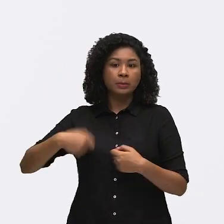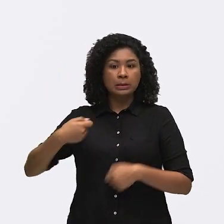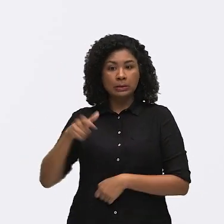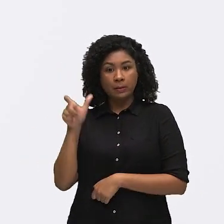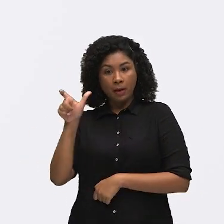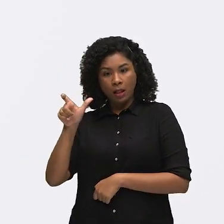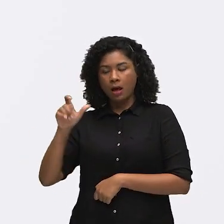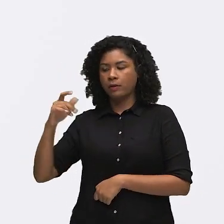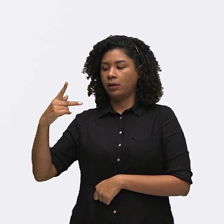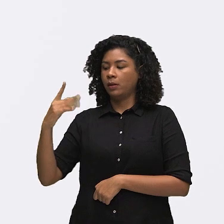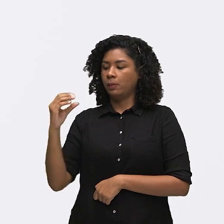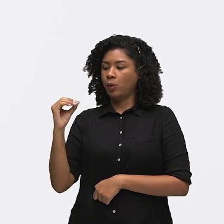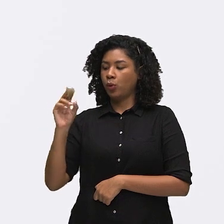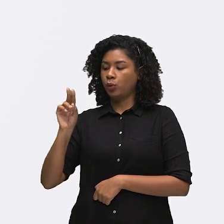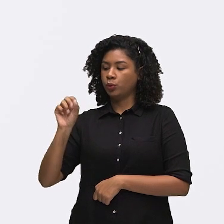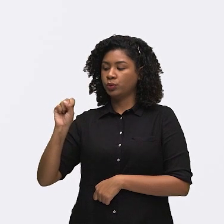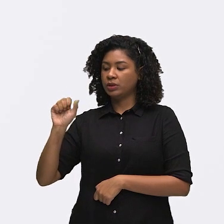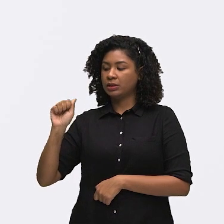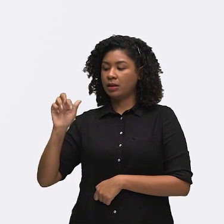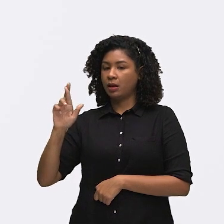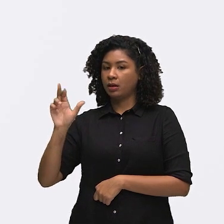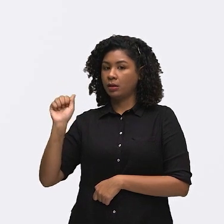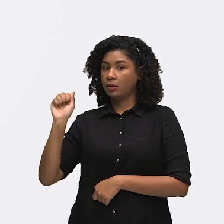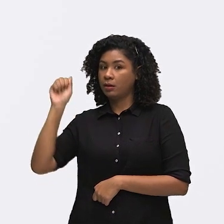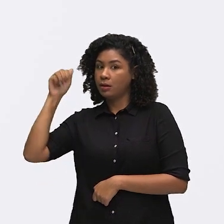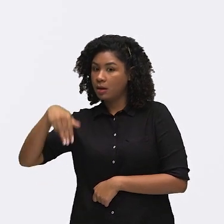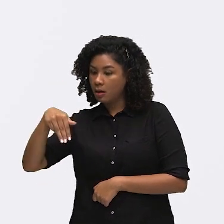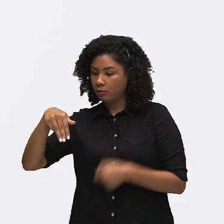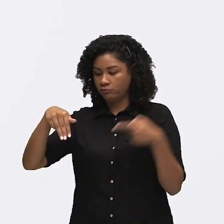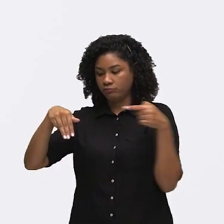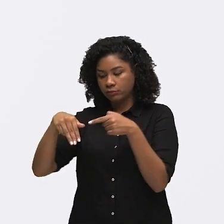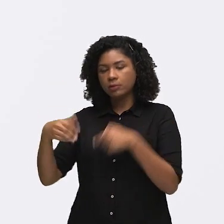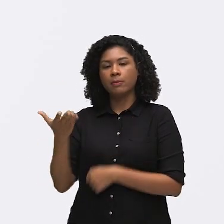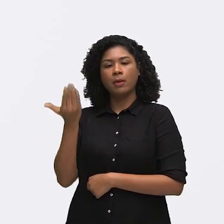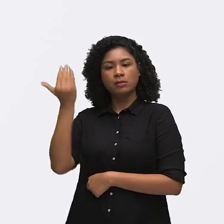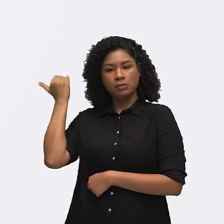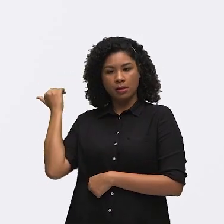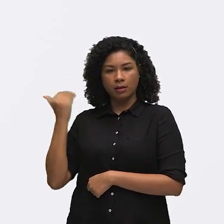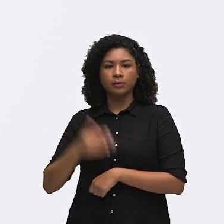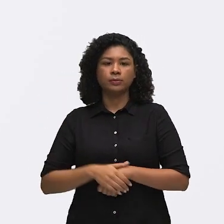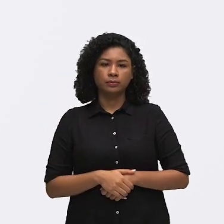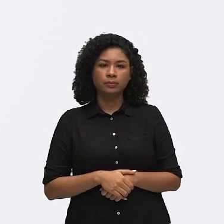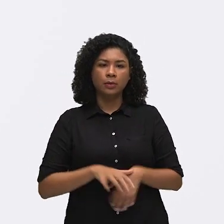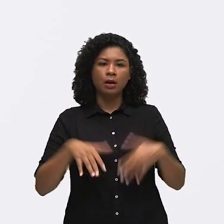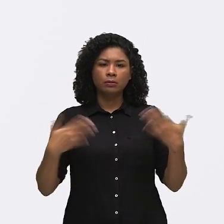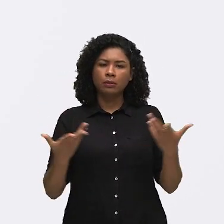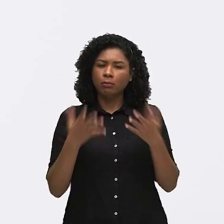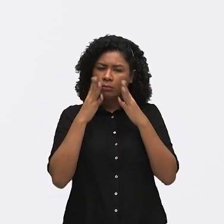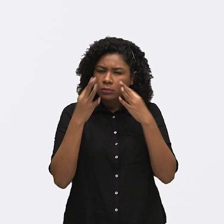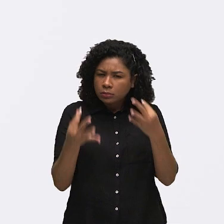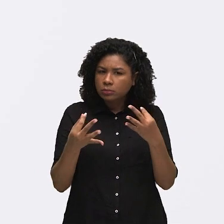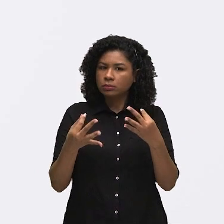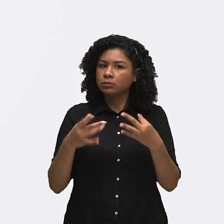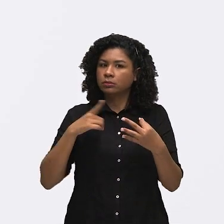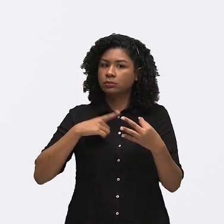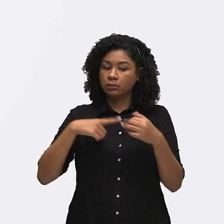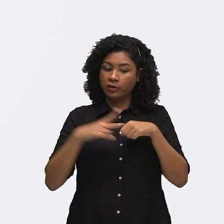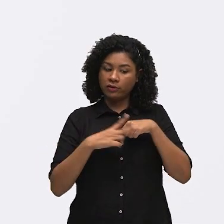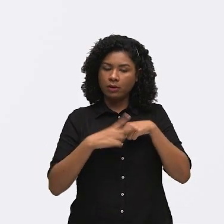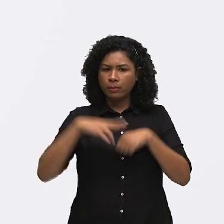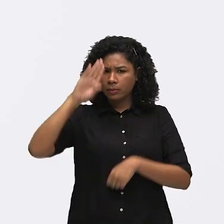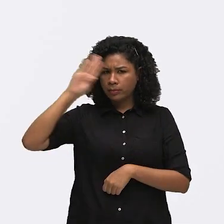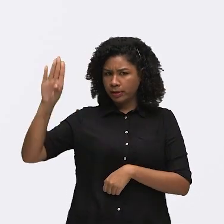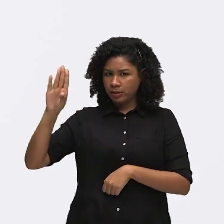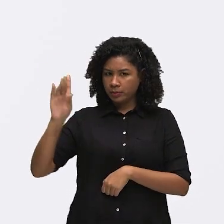Seguindo adiante, notem que a gente está falando dos verbos que estão destacados, tá bom? Quando fechas o